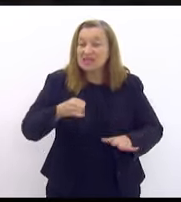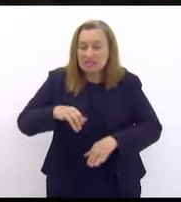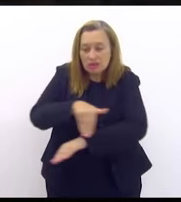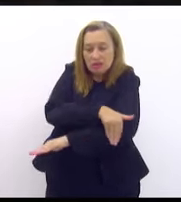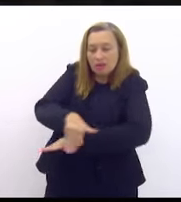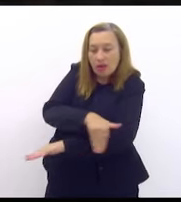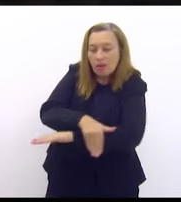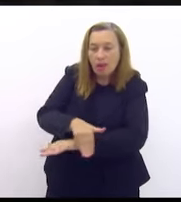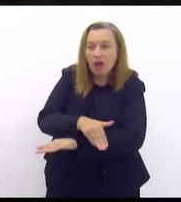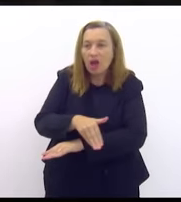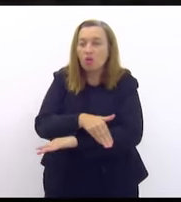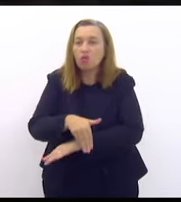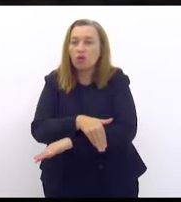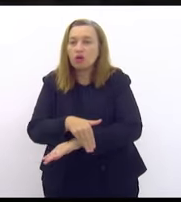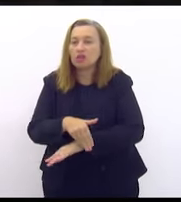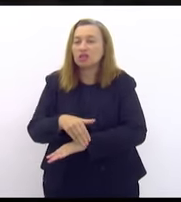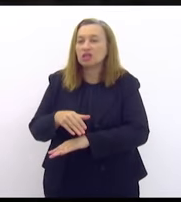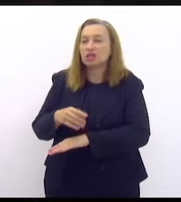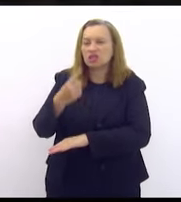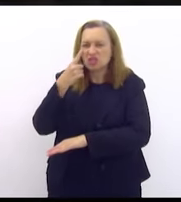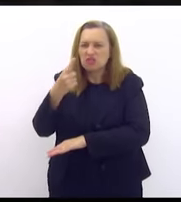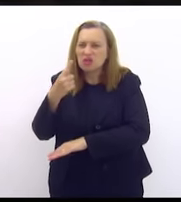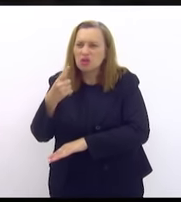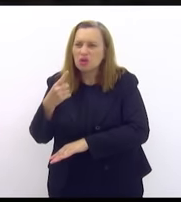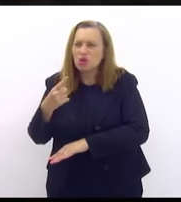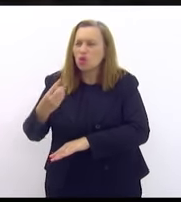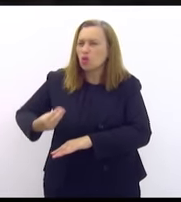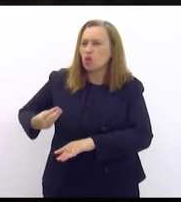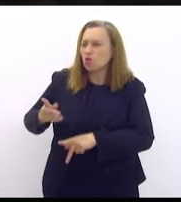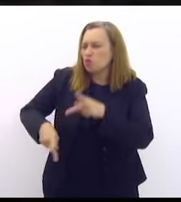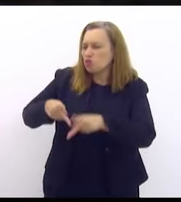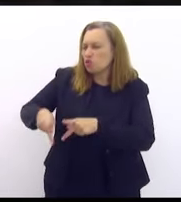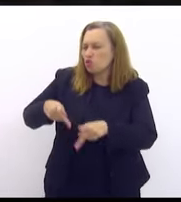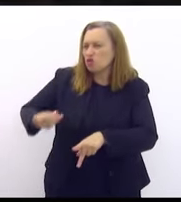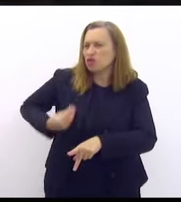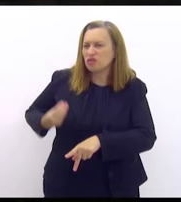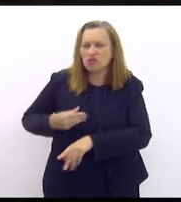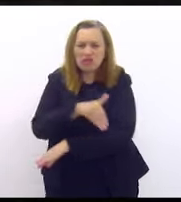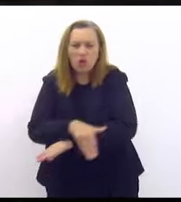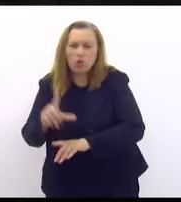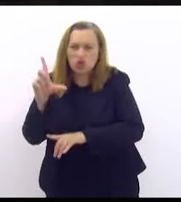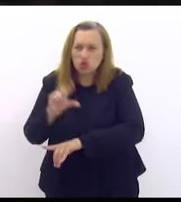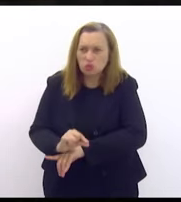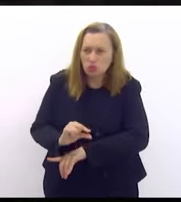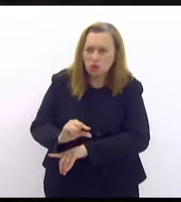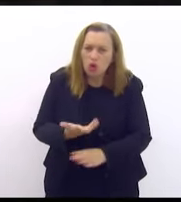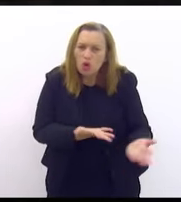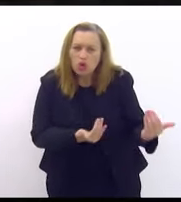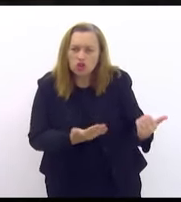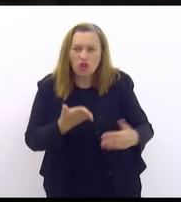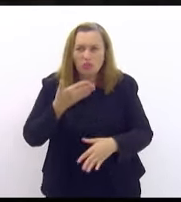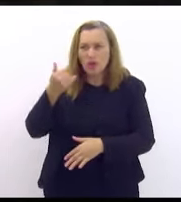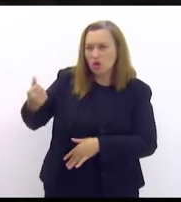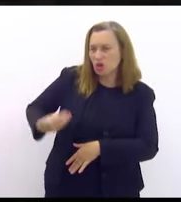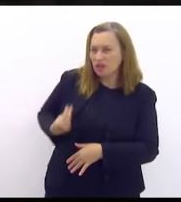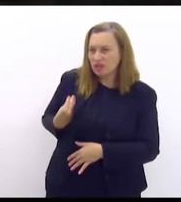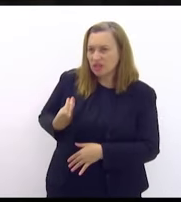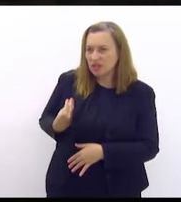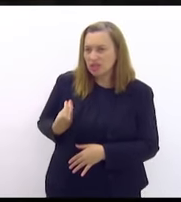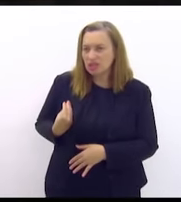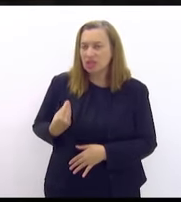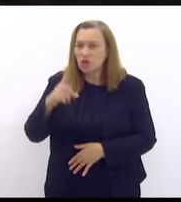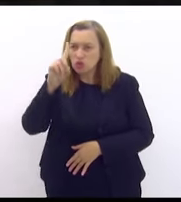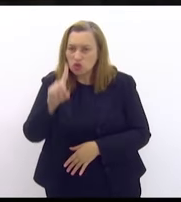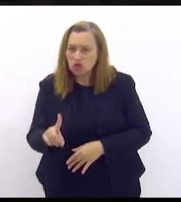a população em situação de rua diminuiu? A condição de vida da nossa juventude melhorou? A ampliação de direitos